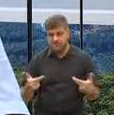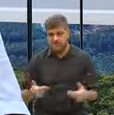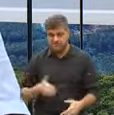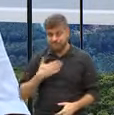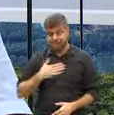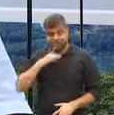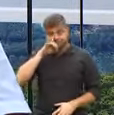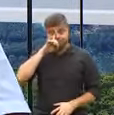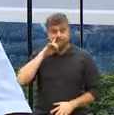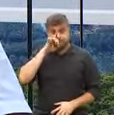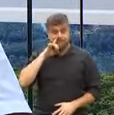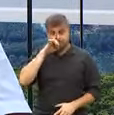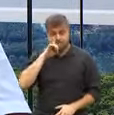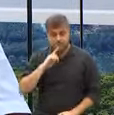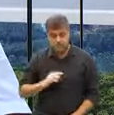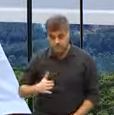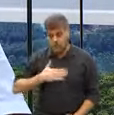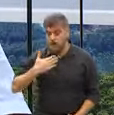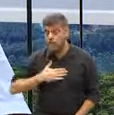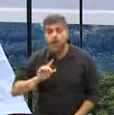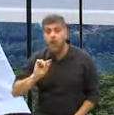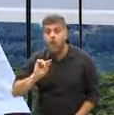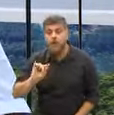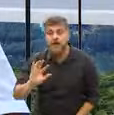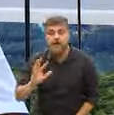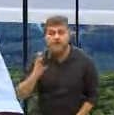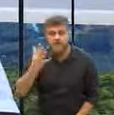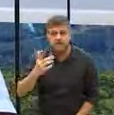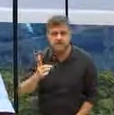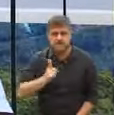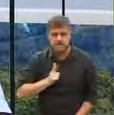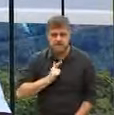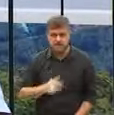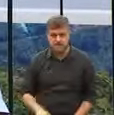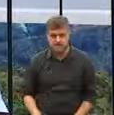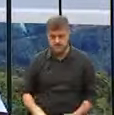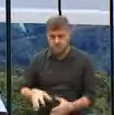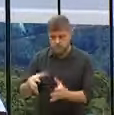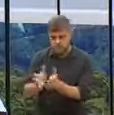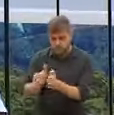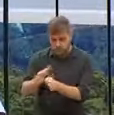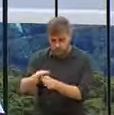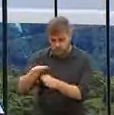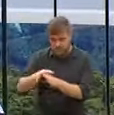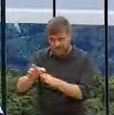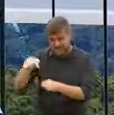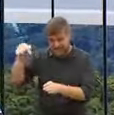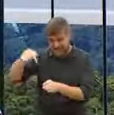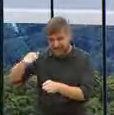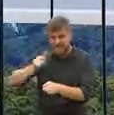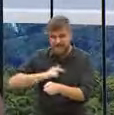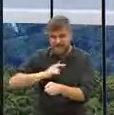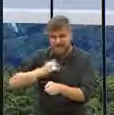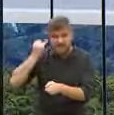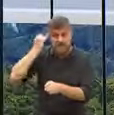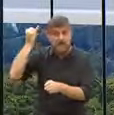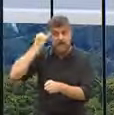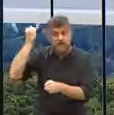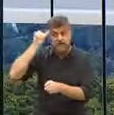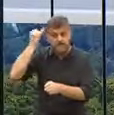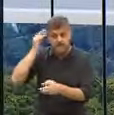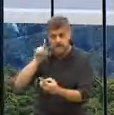pouco perigosa, que de repente você tem dentro dos conselheiros aí uma